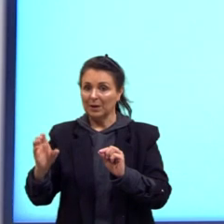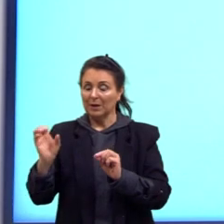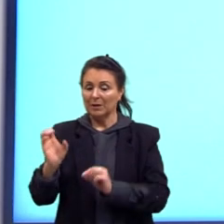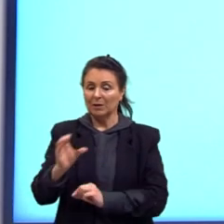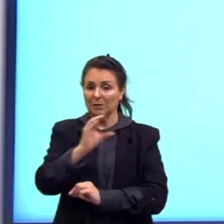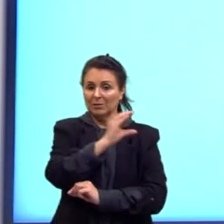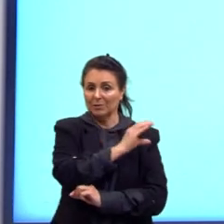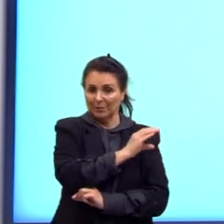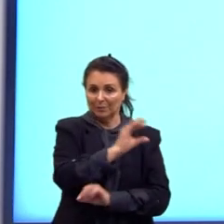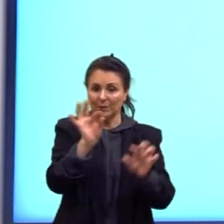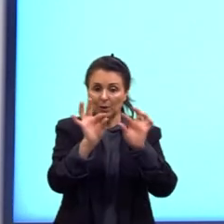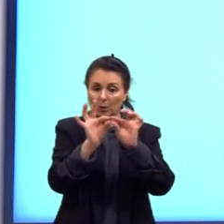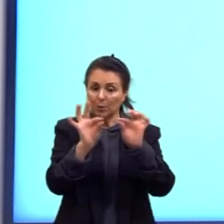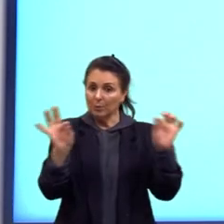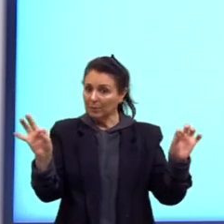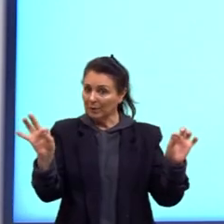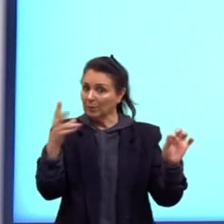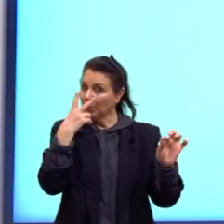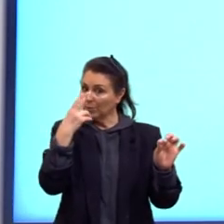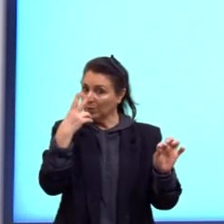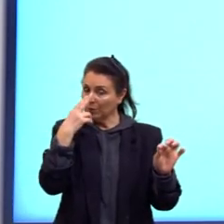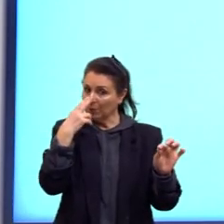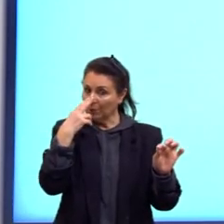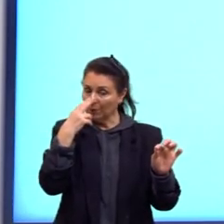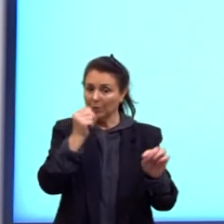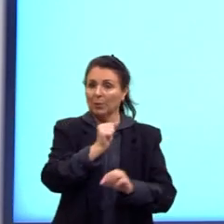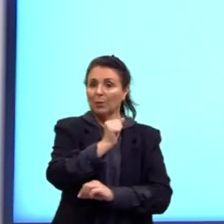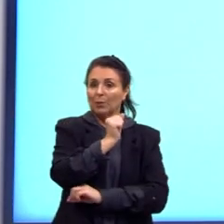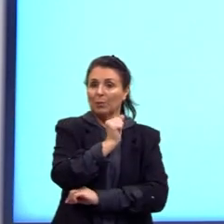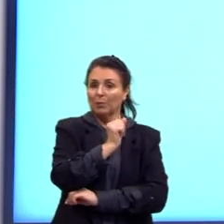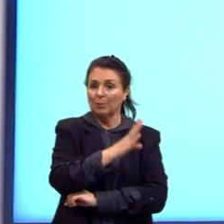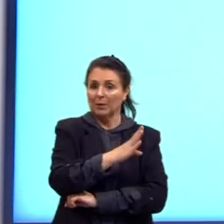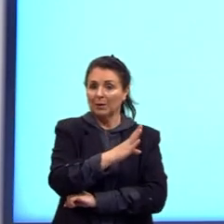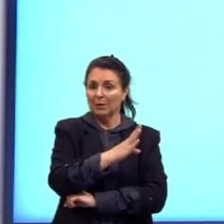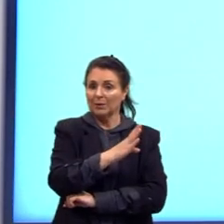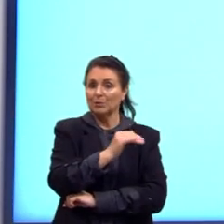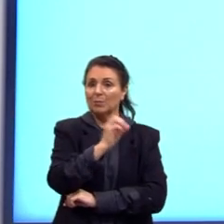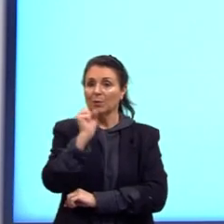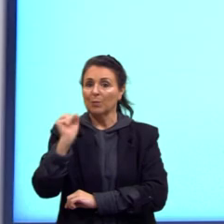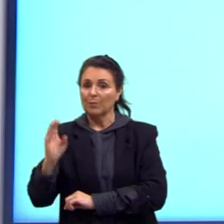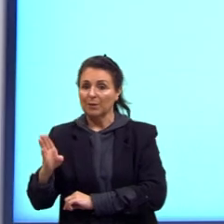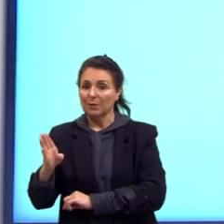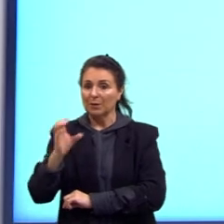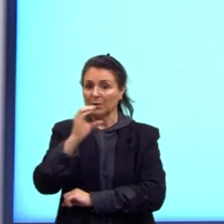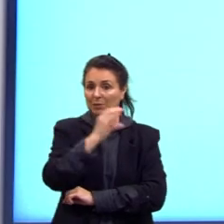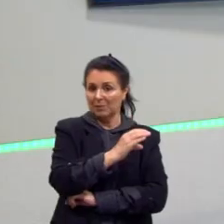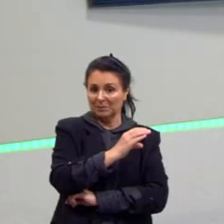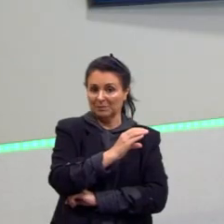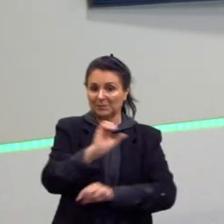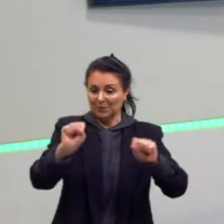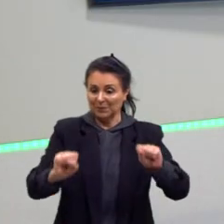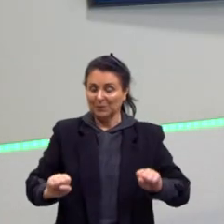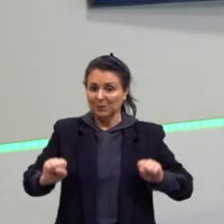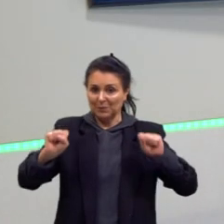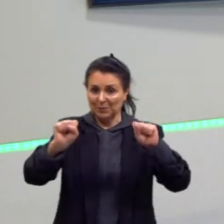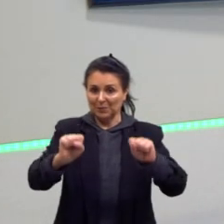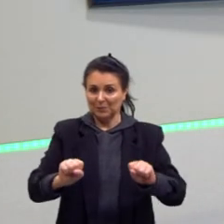extremidade deles foi marcado então ponto b e o ponto ser em cada um dos reinos